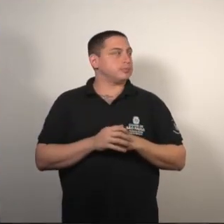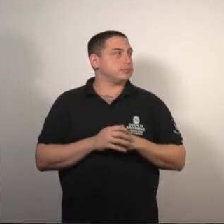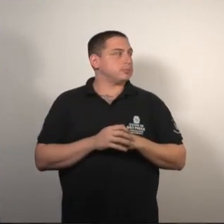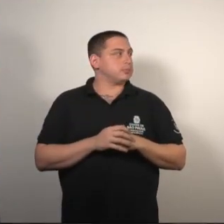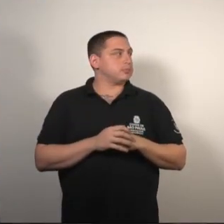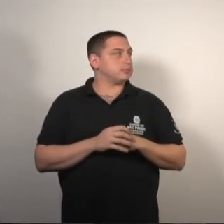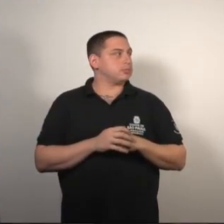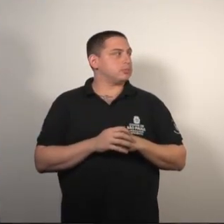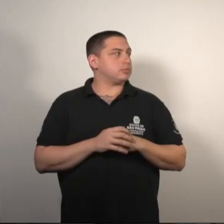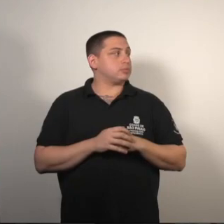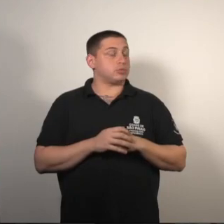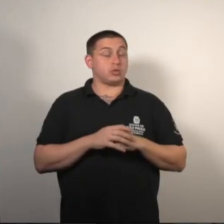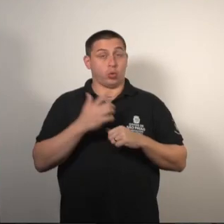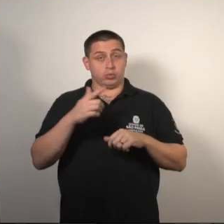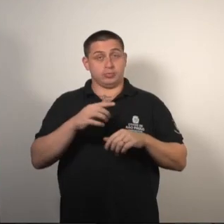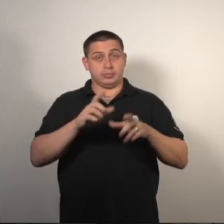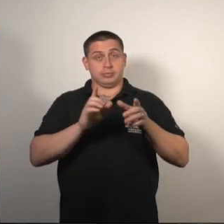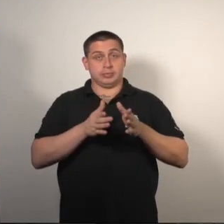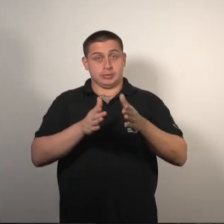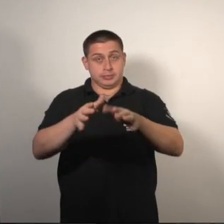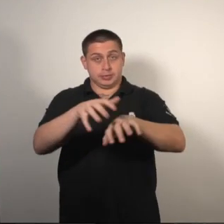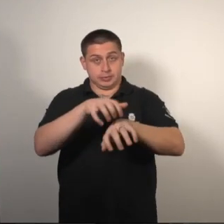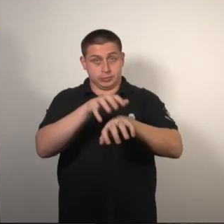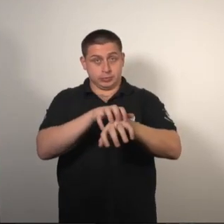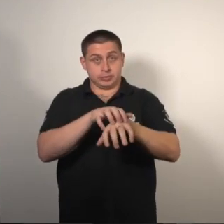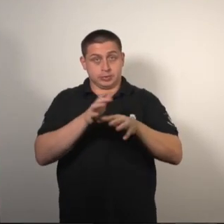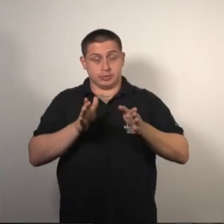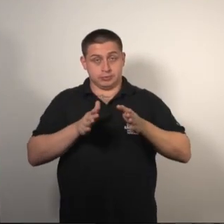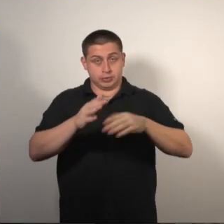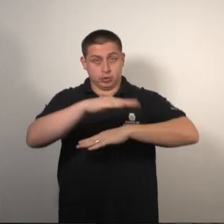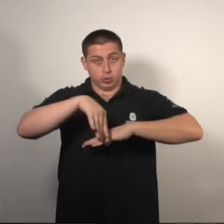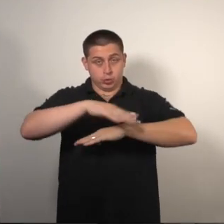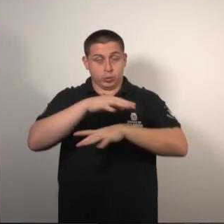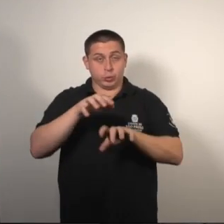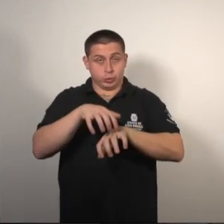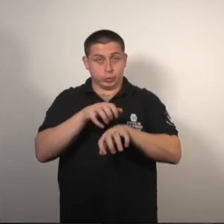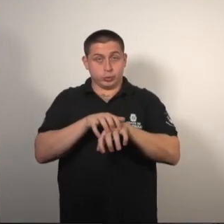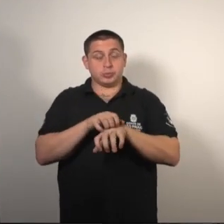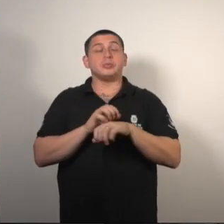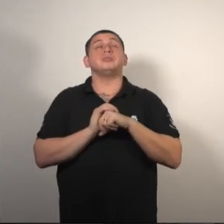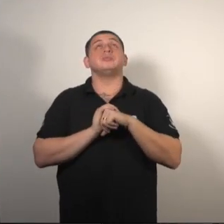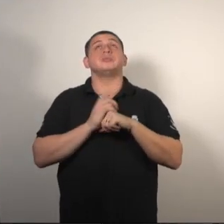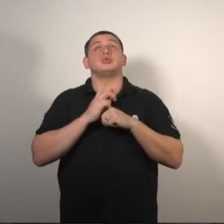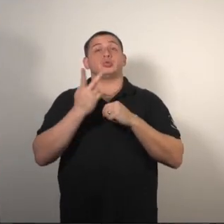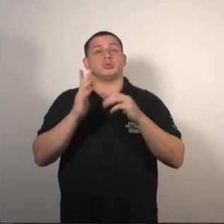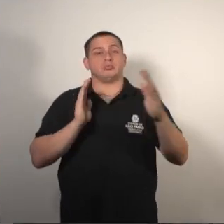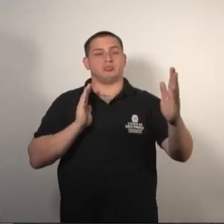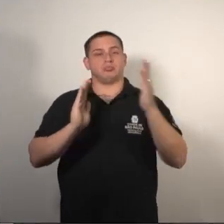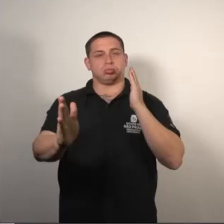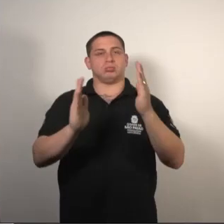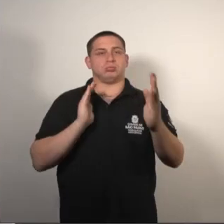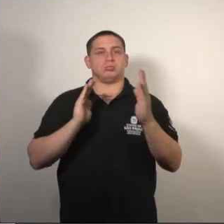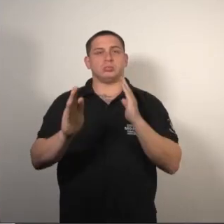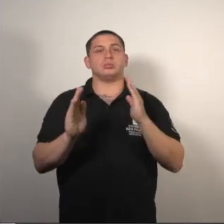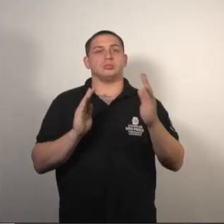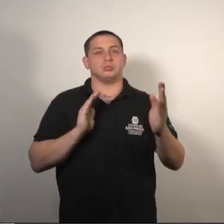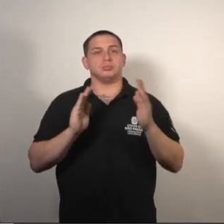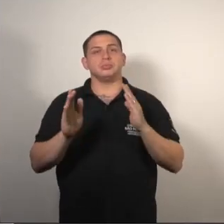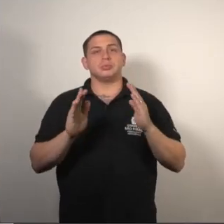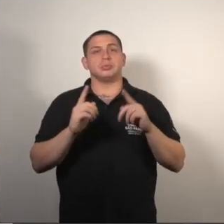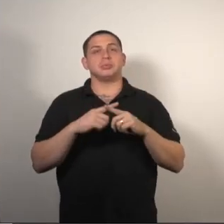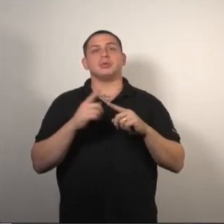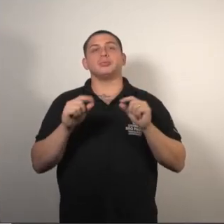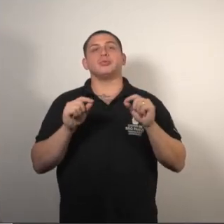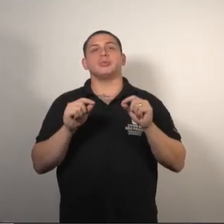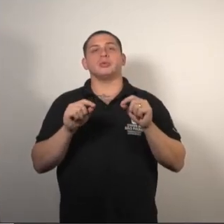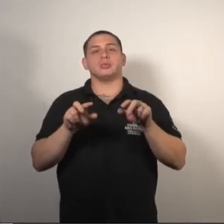Santo Amaro, a gente hoje tem 2 pistas que estão trafegando de cada lado. Nós vamos interditar mais uma pista de